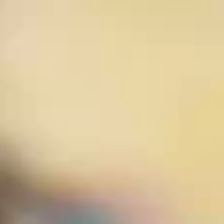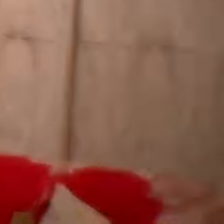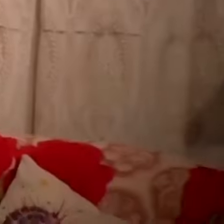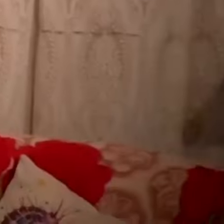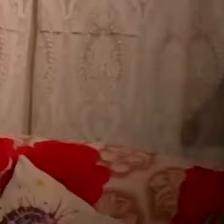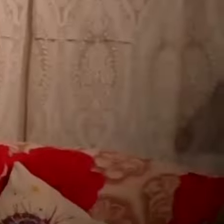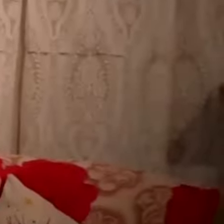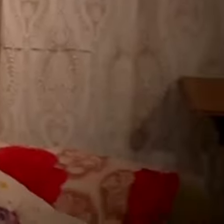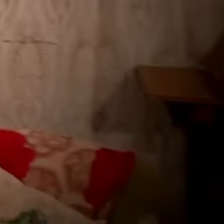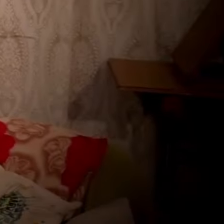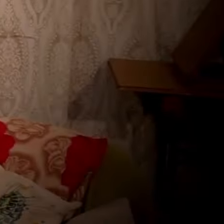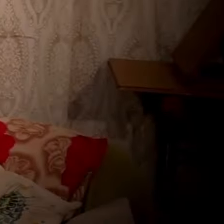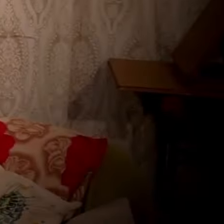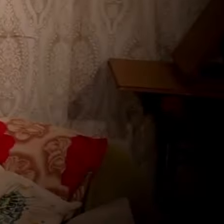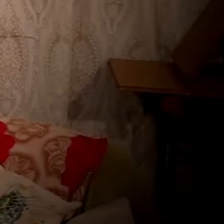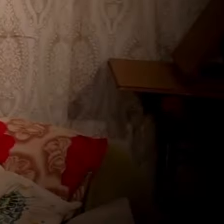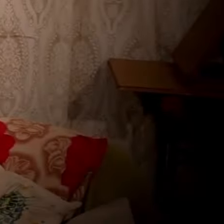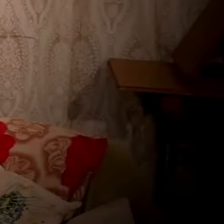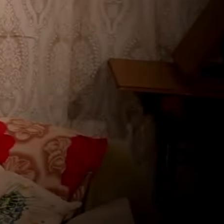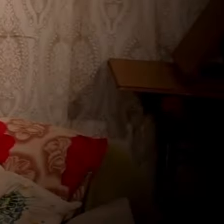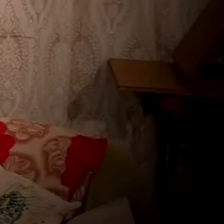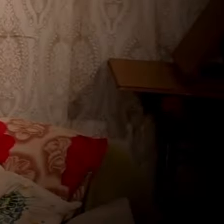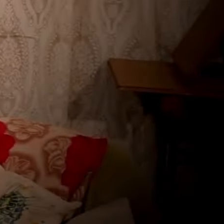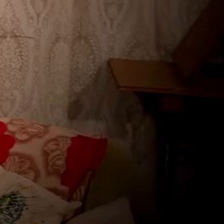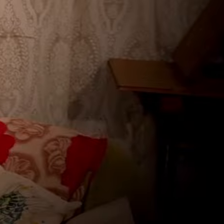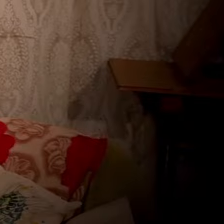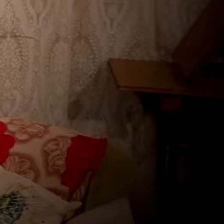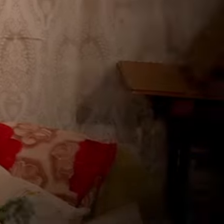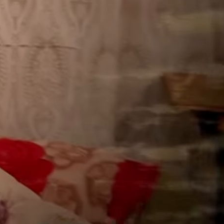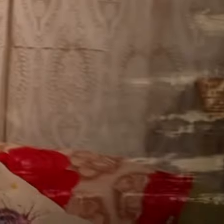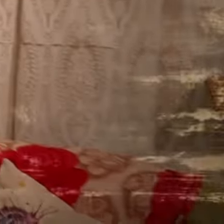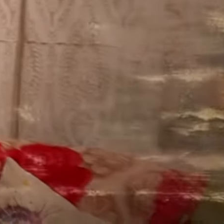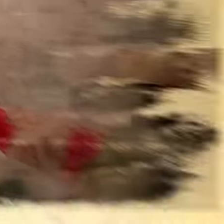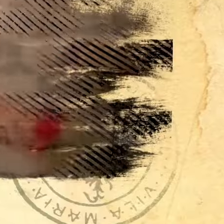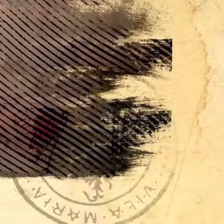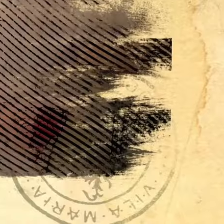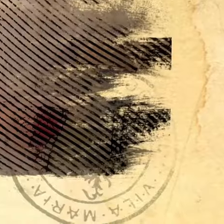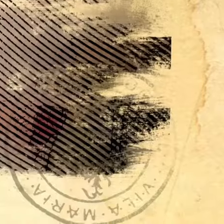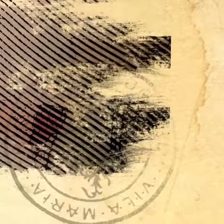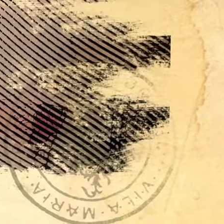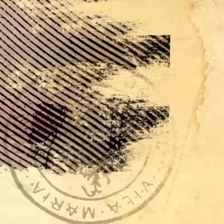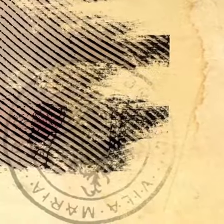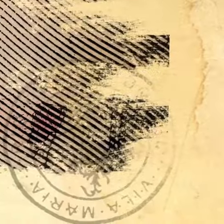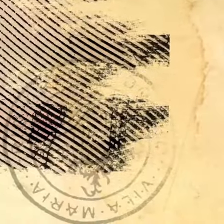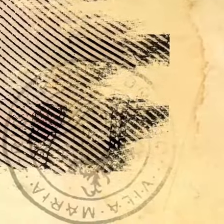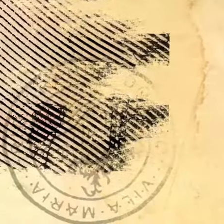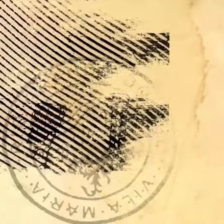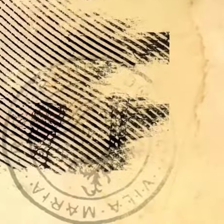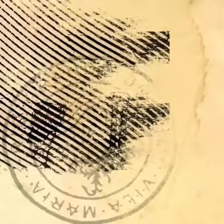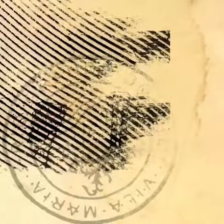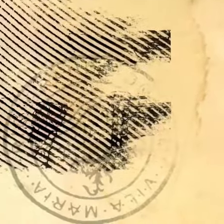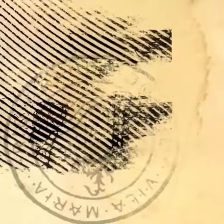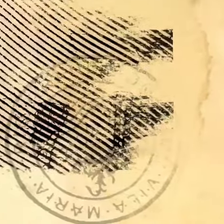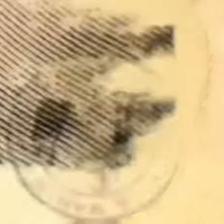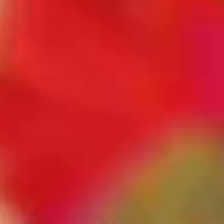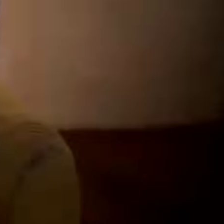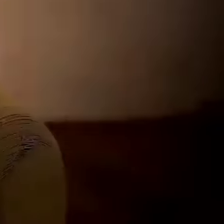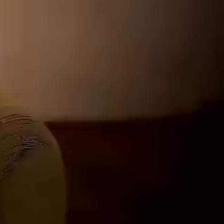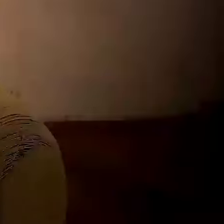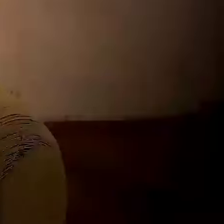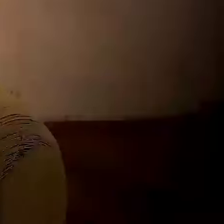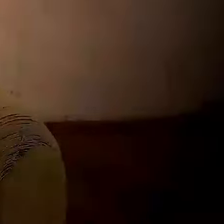em montanha. Do veleiro faço letico, al buio del cul. Caga la mamma, caga el